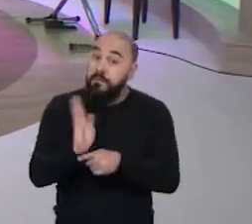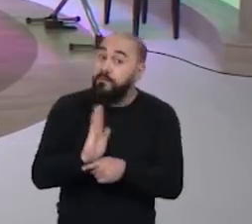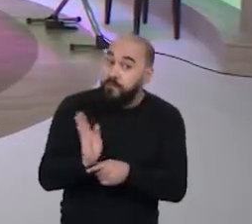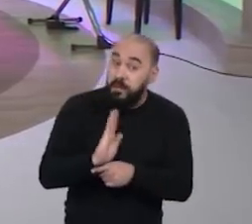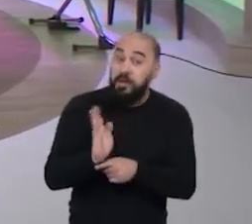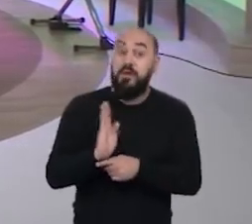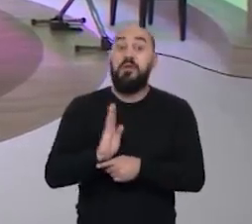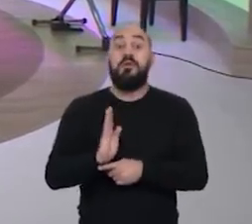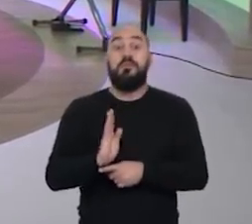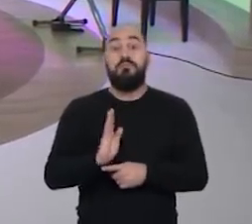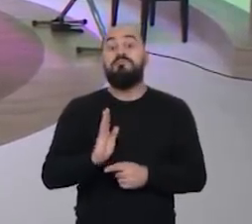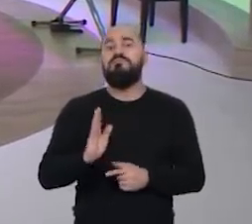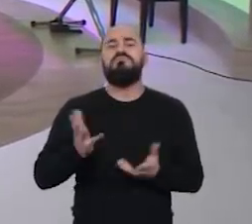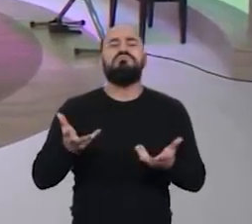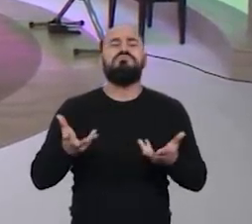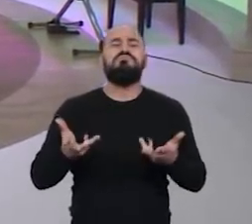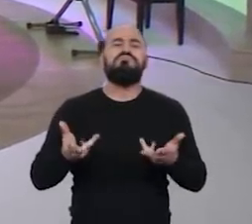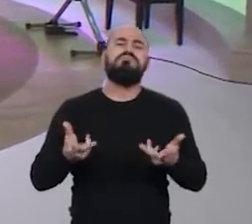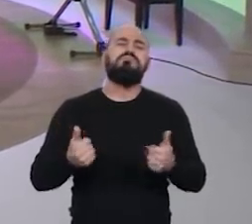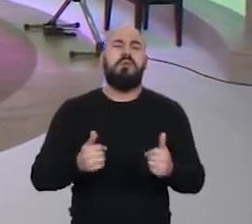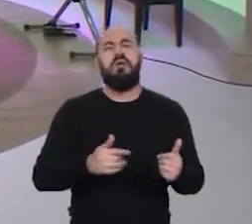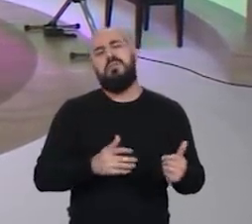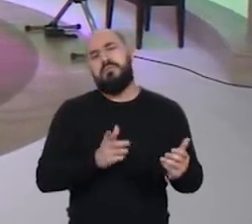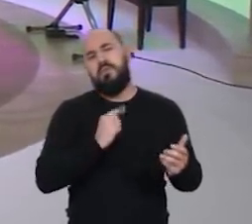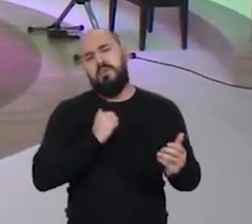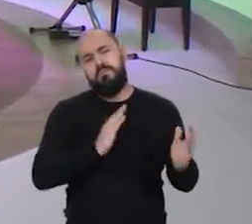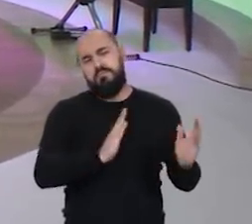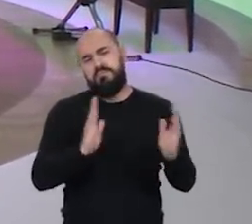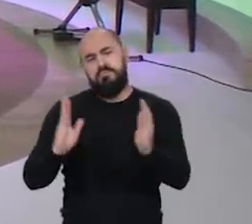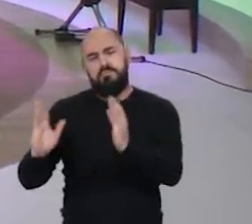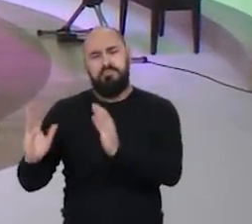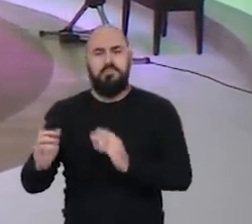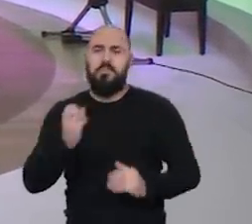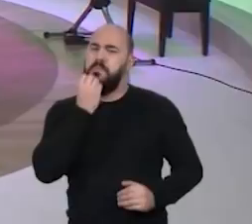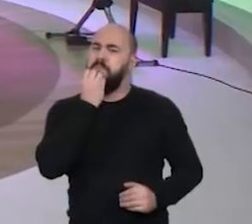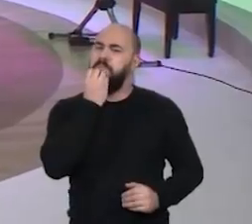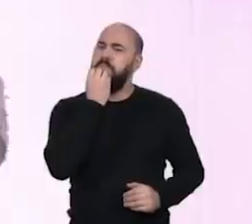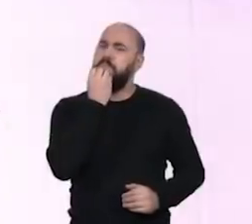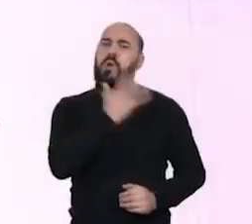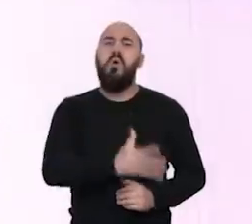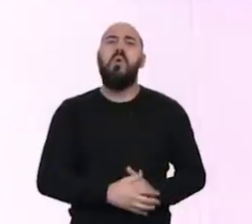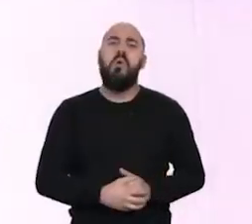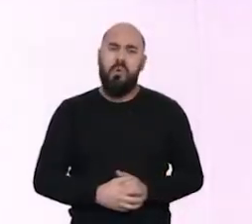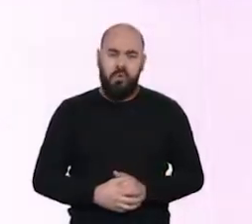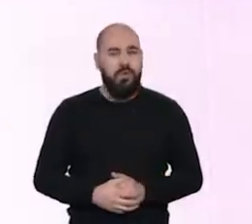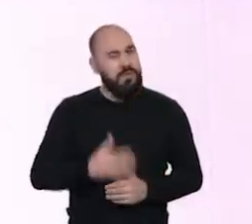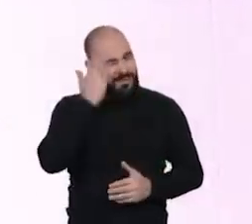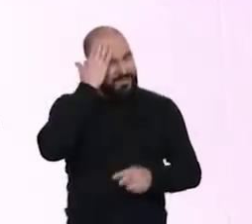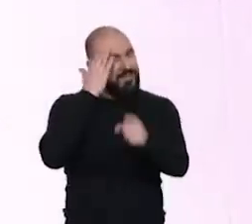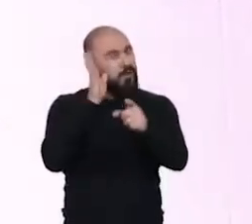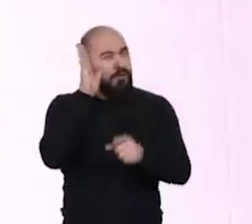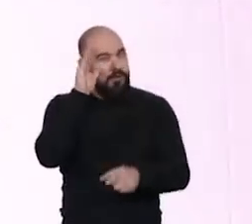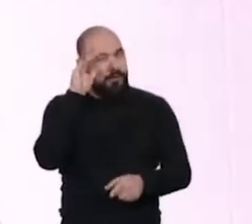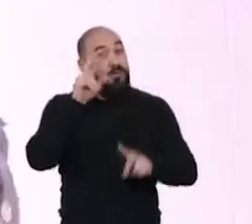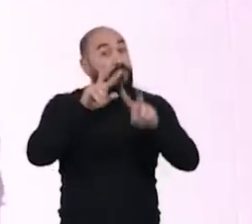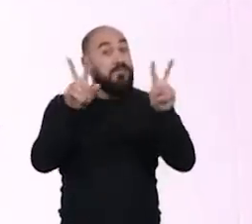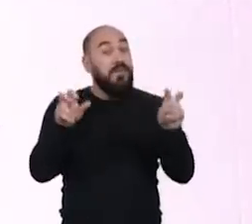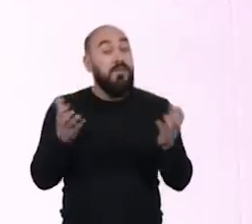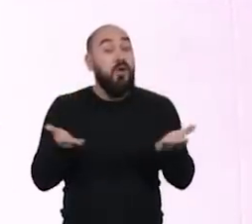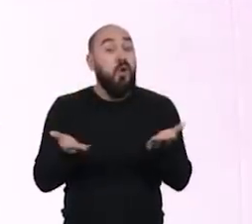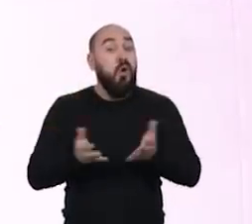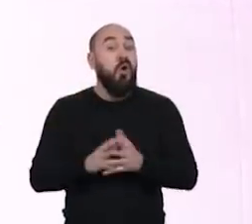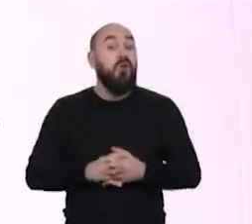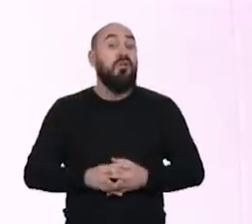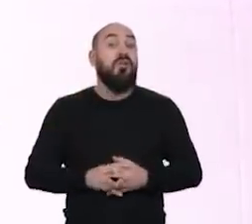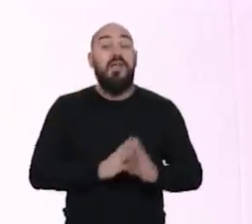série fantástica que está junto com a nossa semana aqui fazendo a diferença. Toda a diferença. E eu sei que você está muito curioso para saber qual é o tema de hoje da